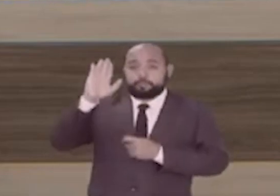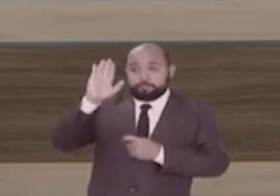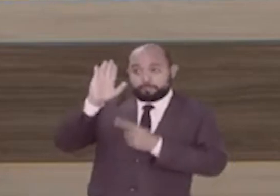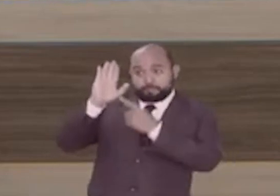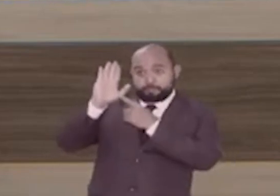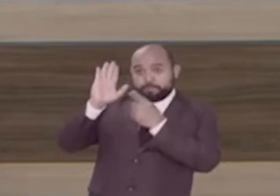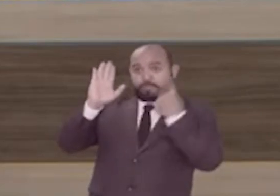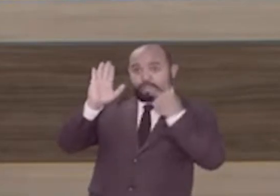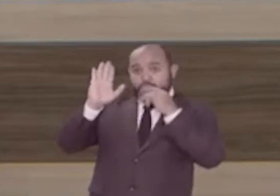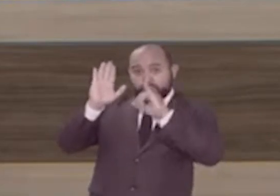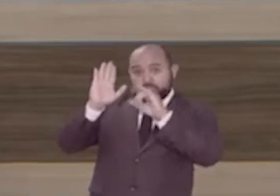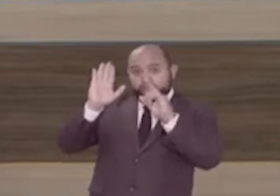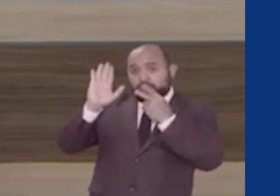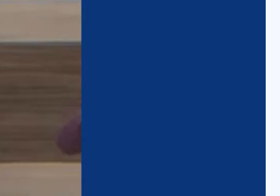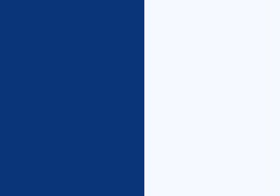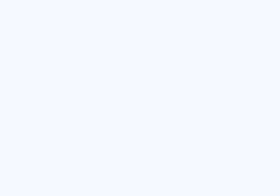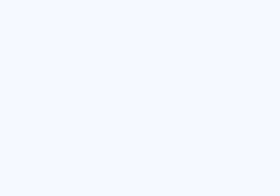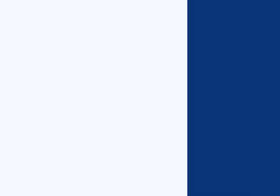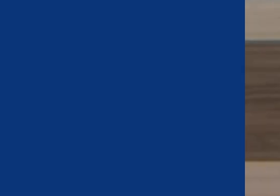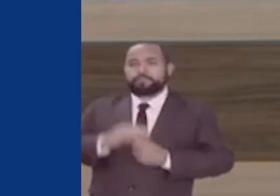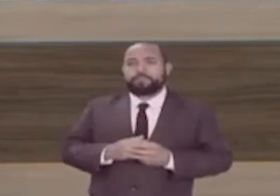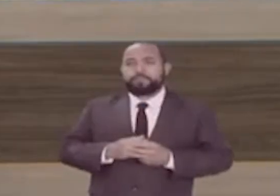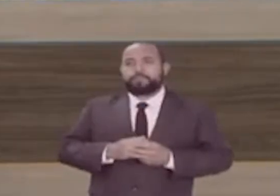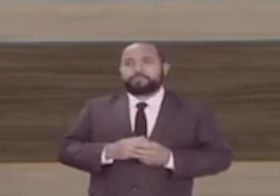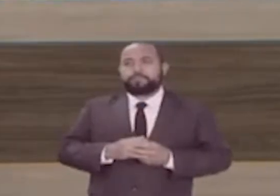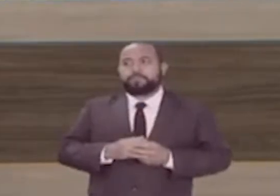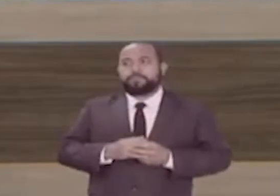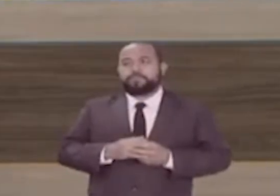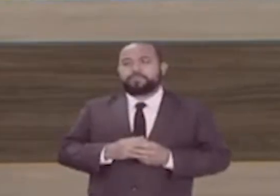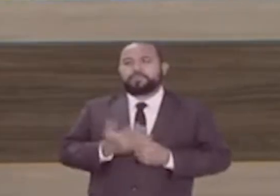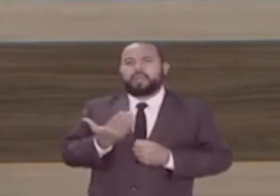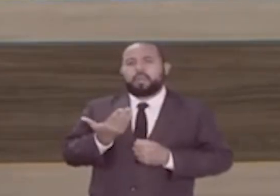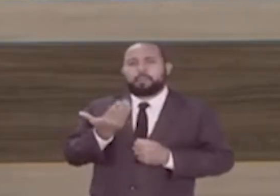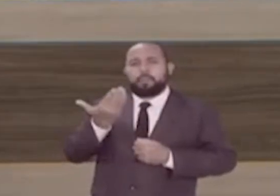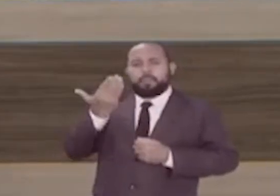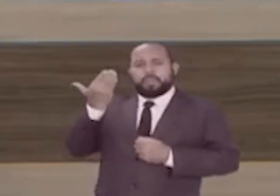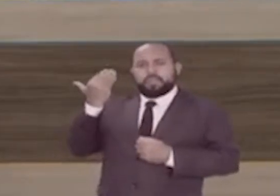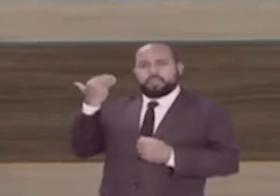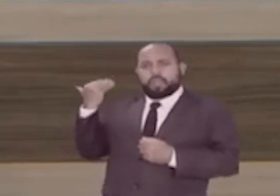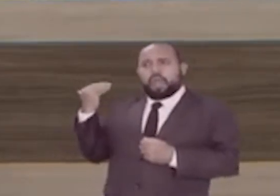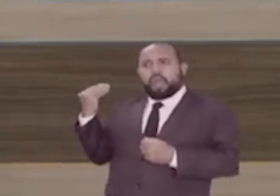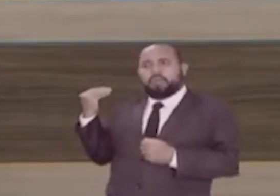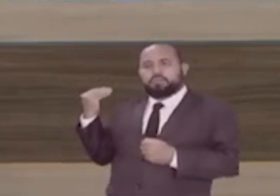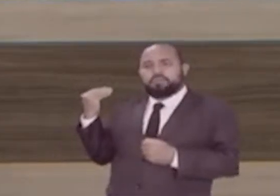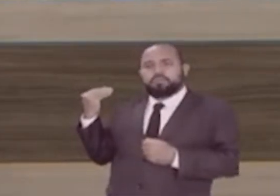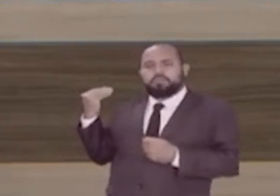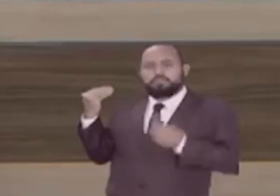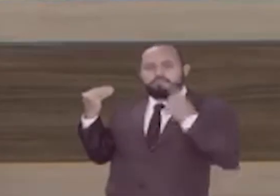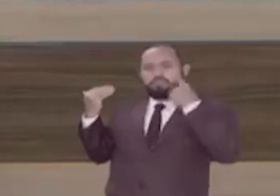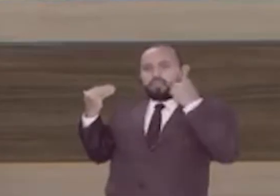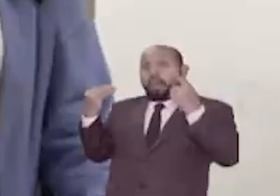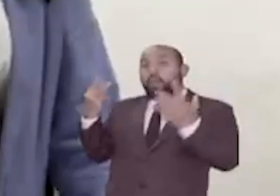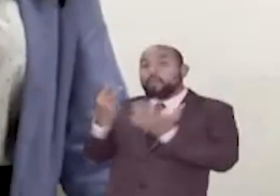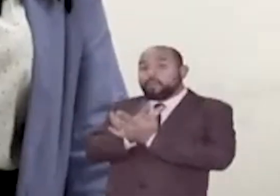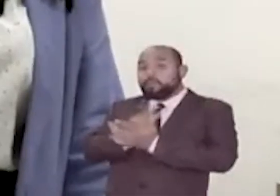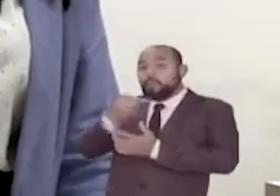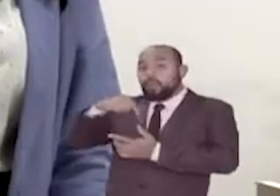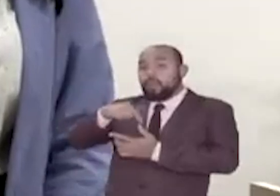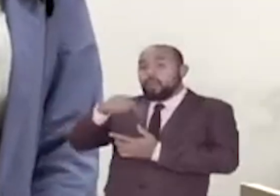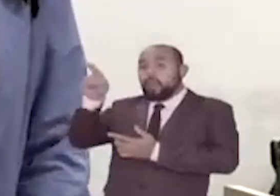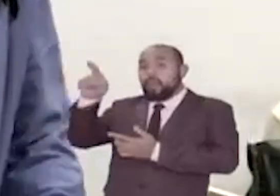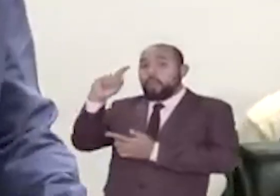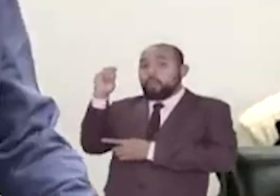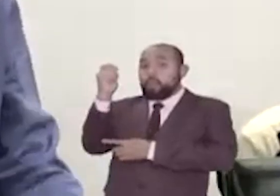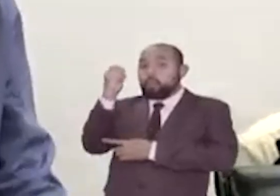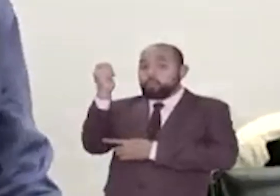do documento é da vereadora Isa Vicente. Na ocasião que nós vivenciamos aí as enchentes no Rio Grande do